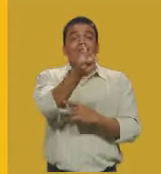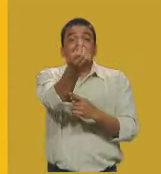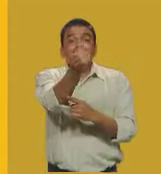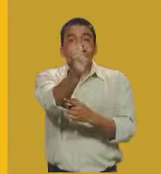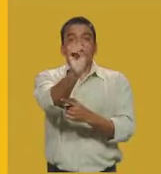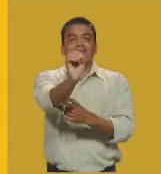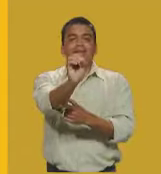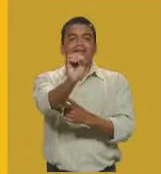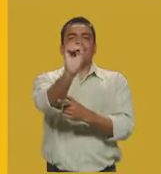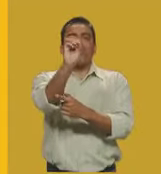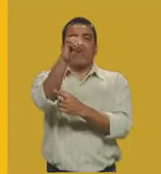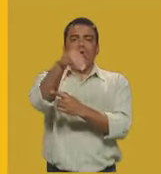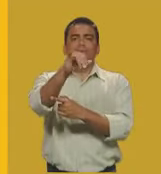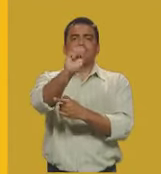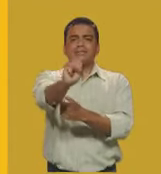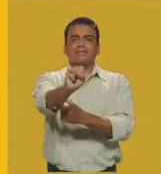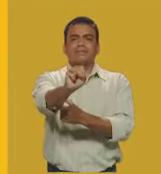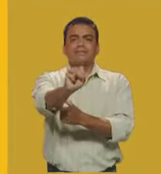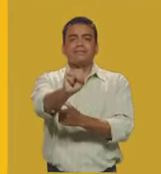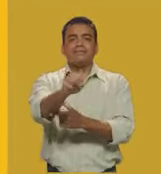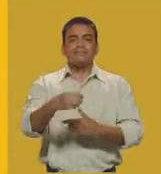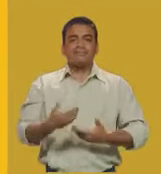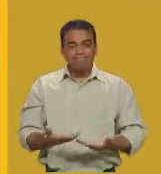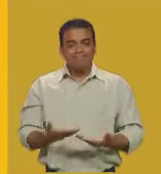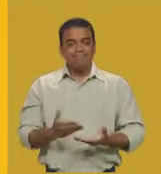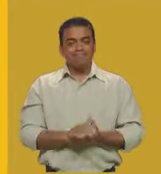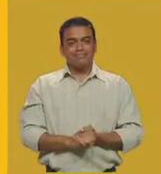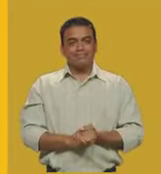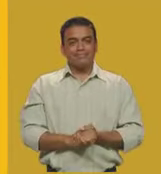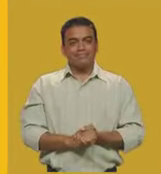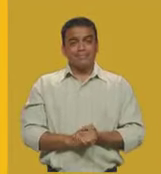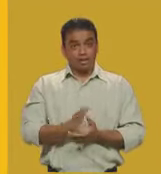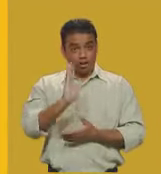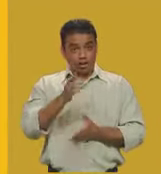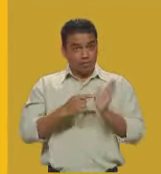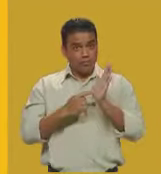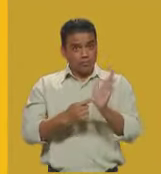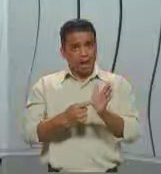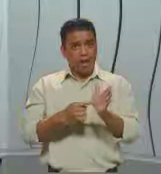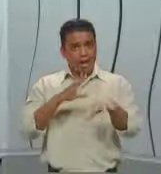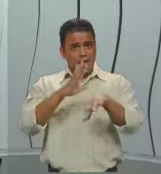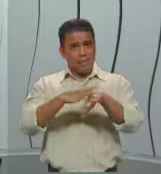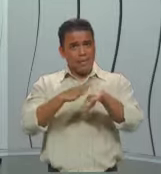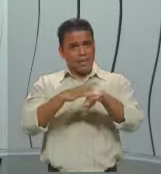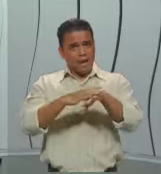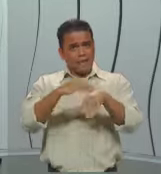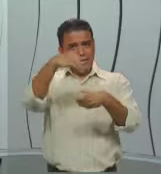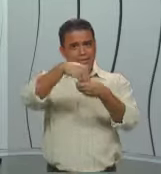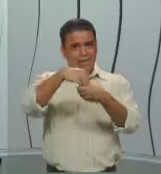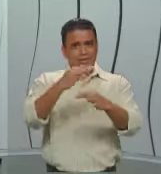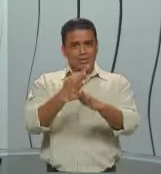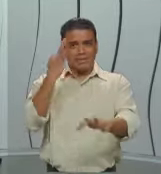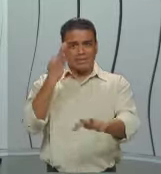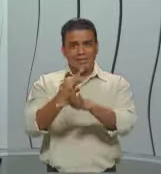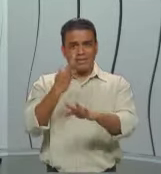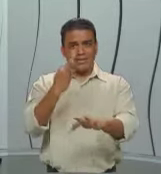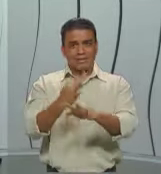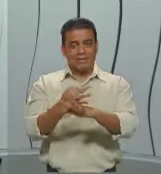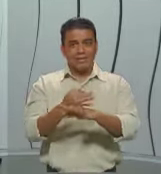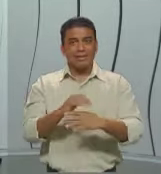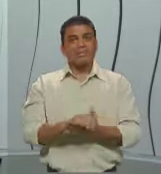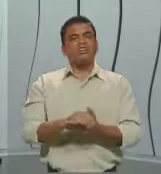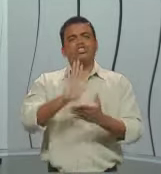60 ohms, né? Eu vou falar já, vou mostrar a parte matemática. Então, primeira coisa que a gente teria que fazer,